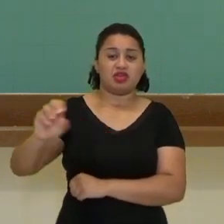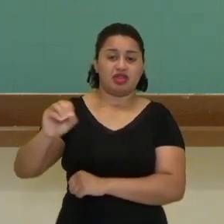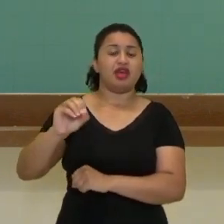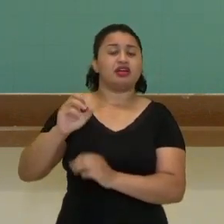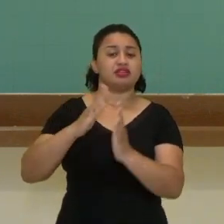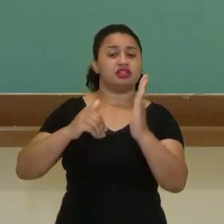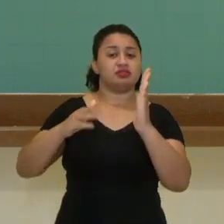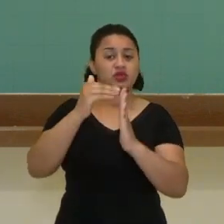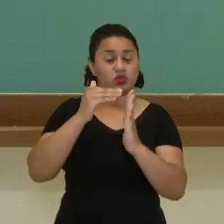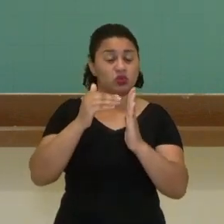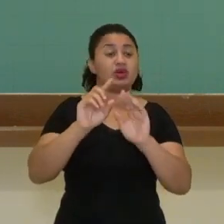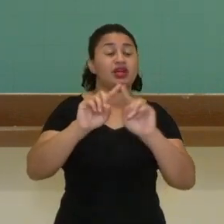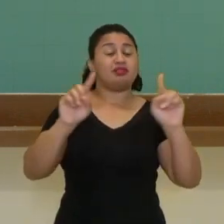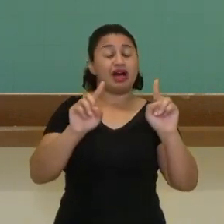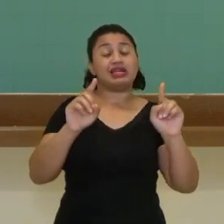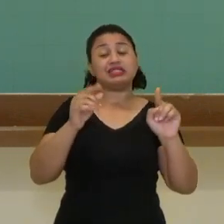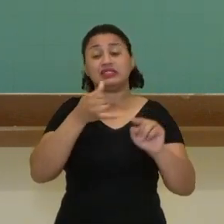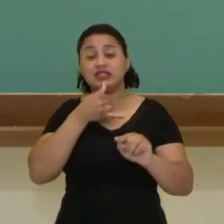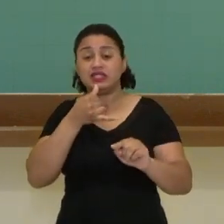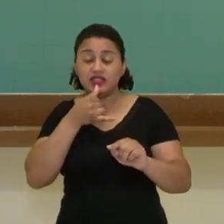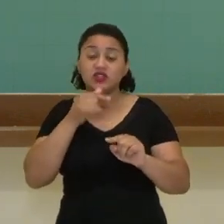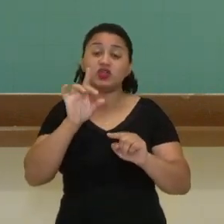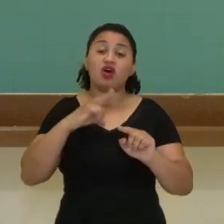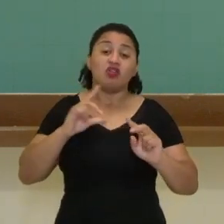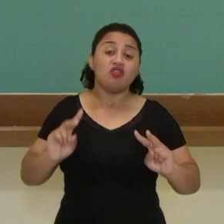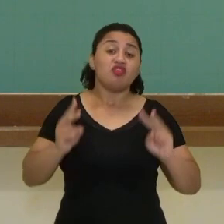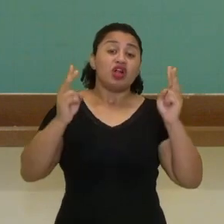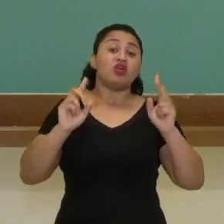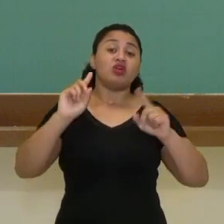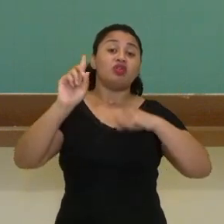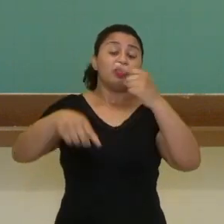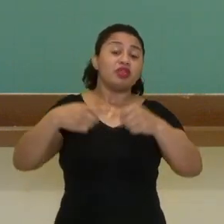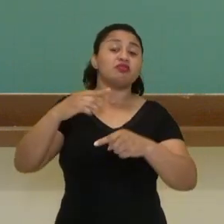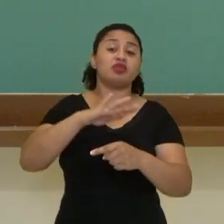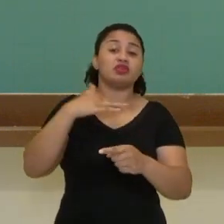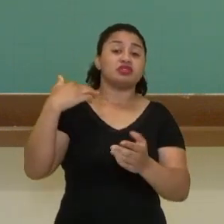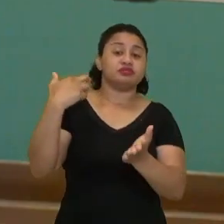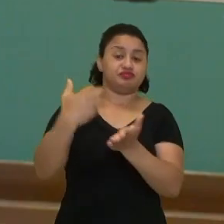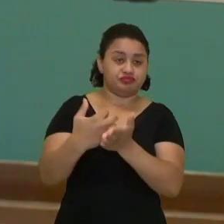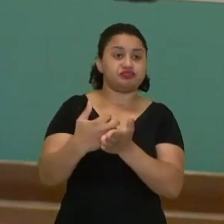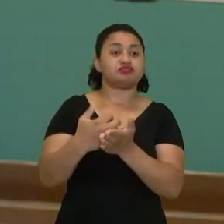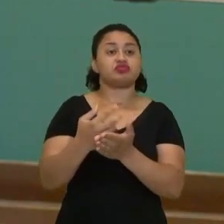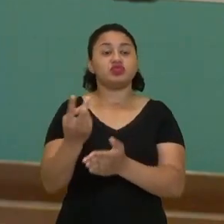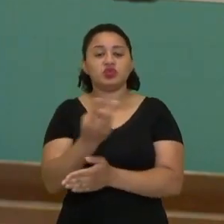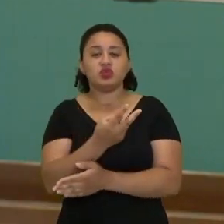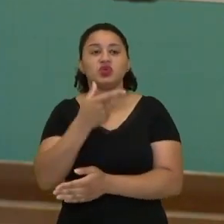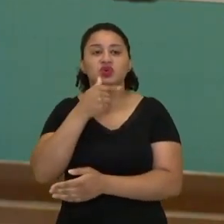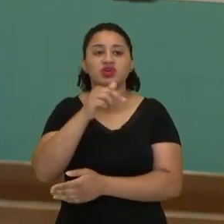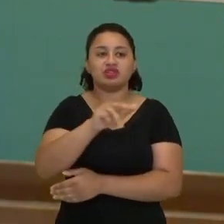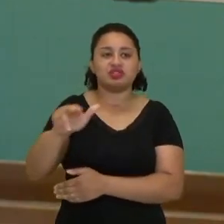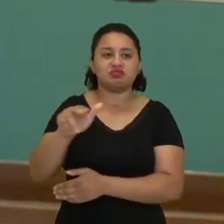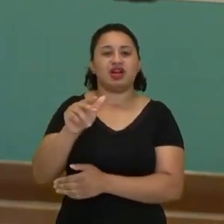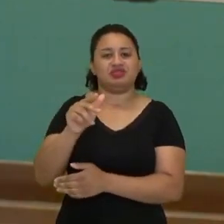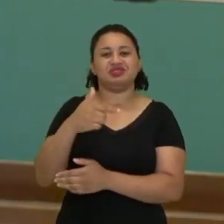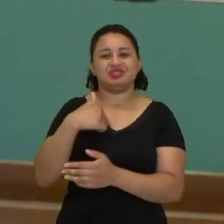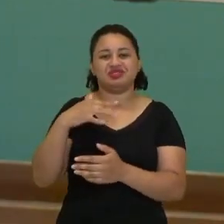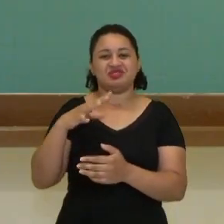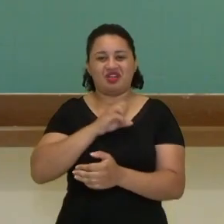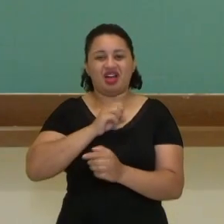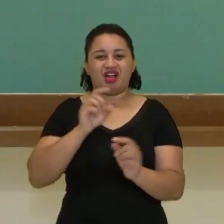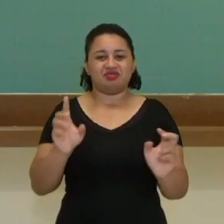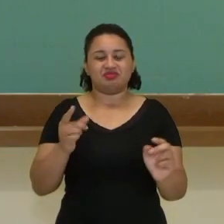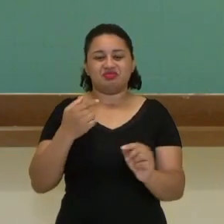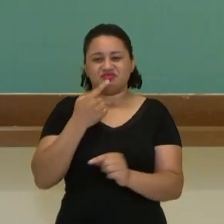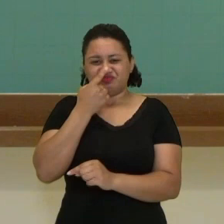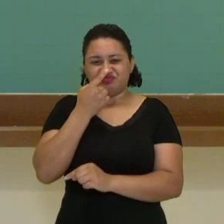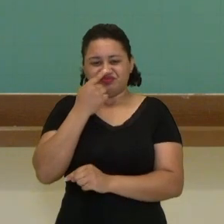após a sua morte, ok? Tá? O amor entre os dois irmãos foi tão grande, mas tão grande, que